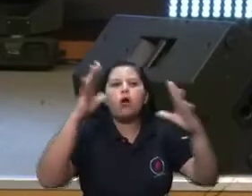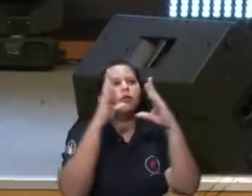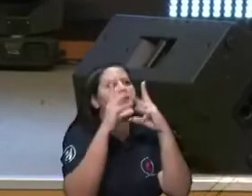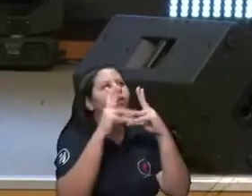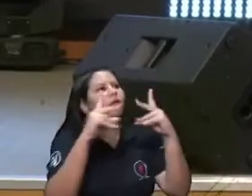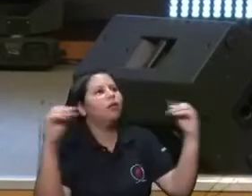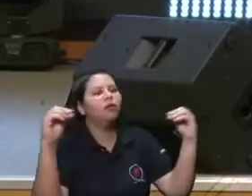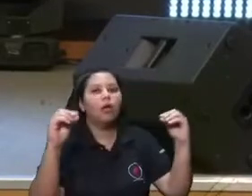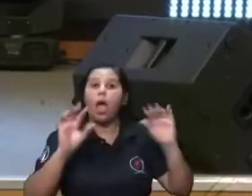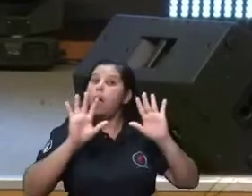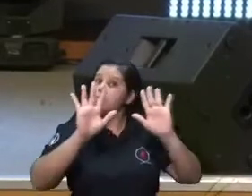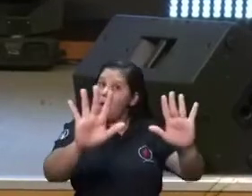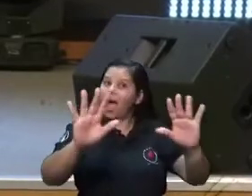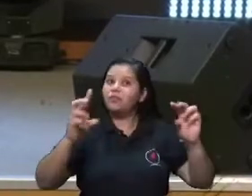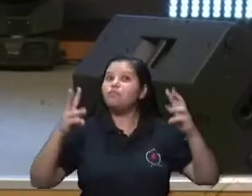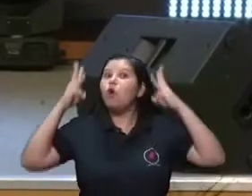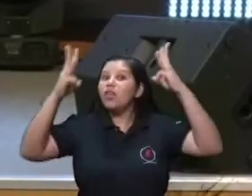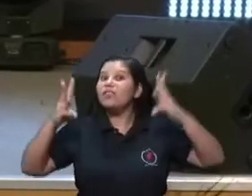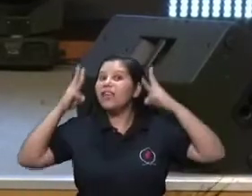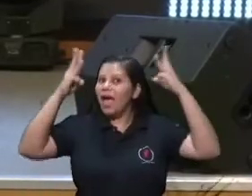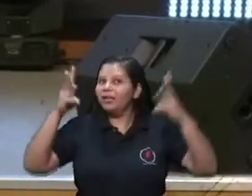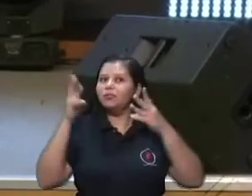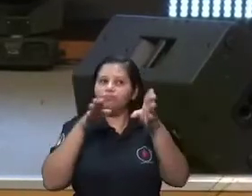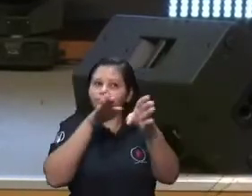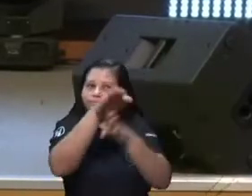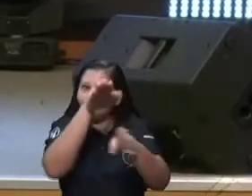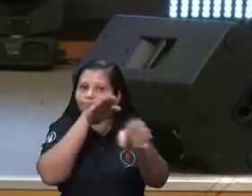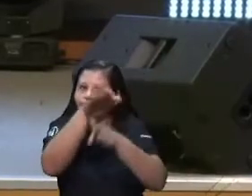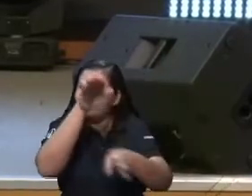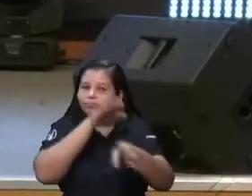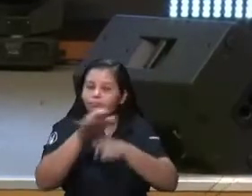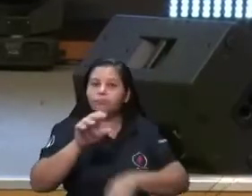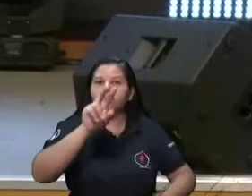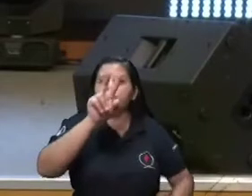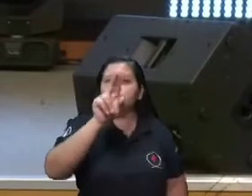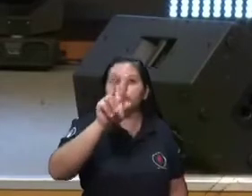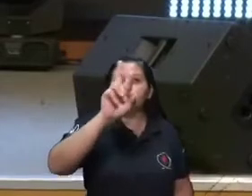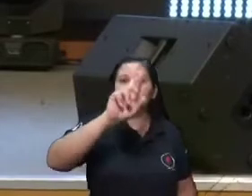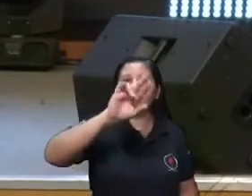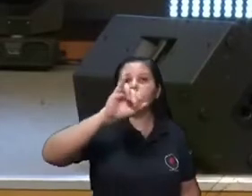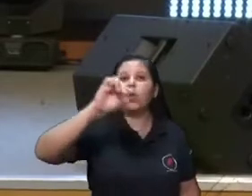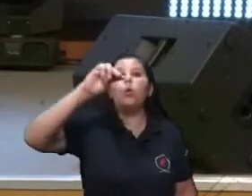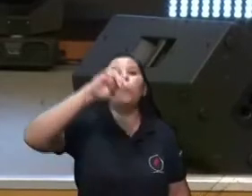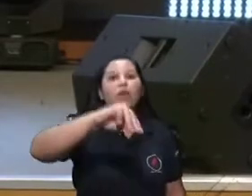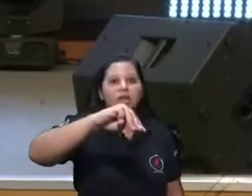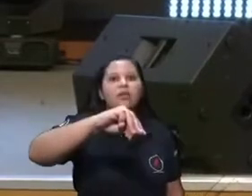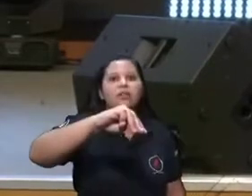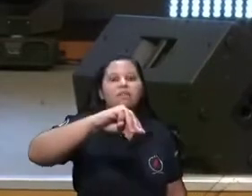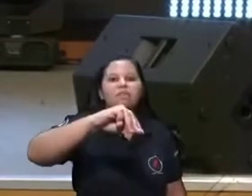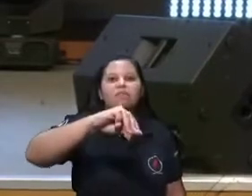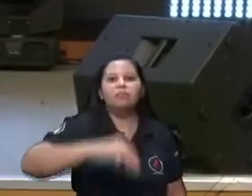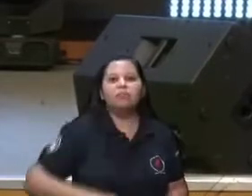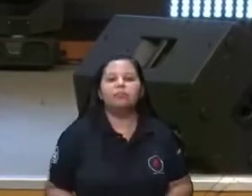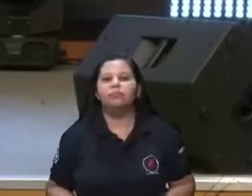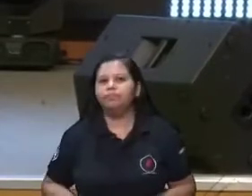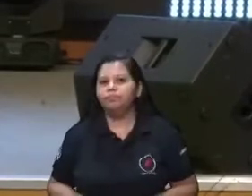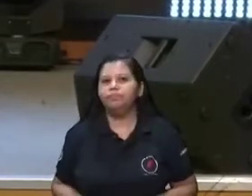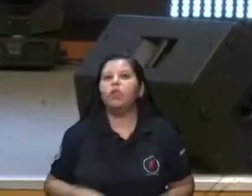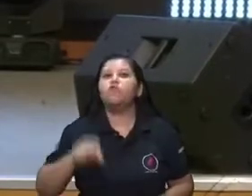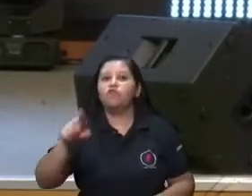Mas Moisés está dizendo, o Urim virá para a tua mão.